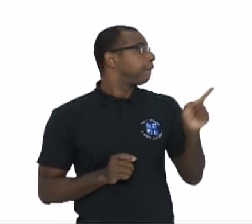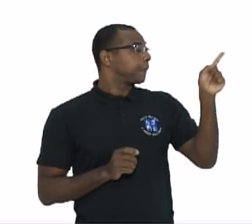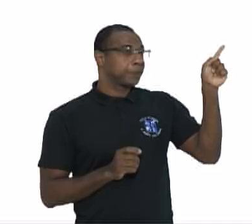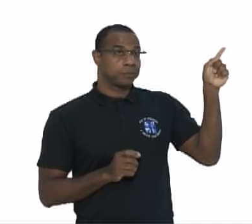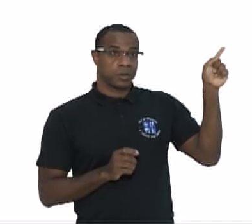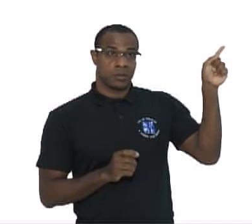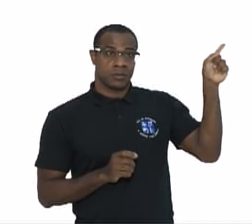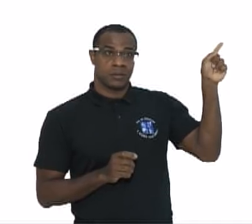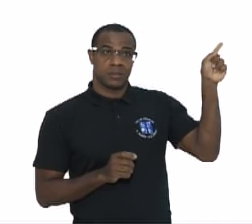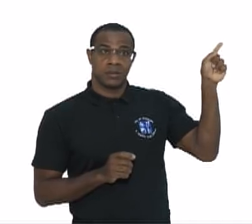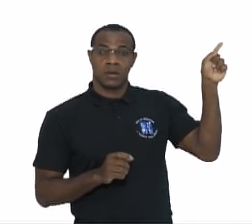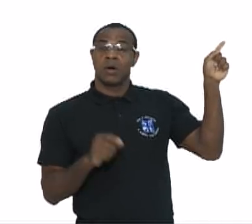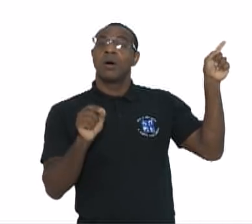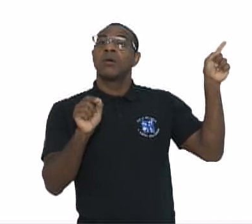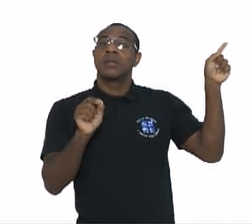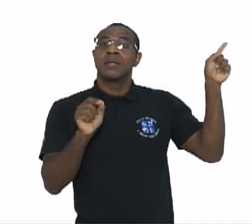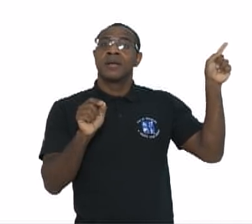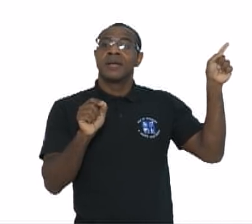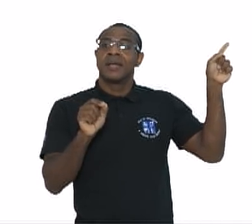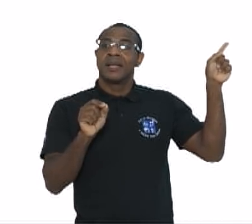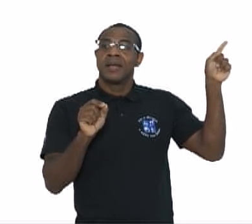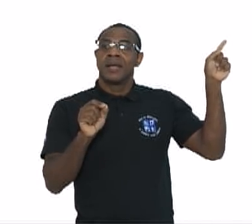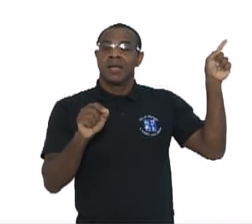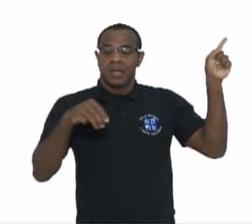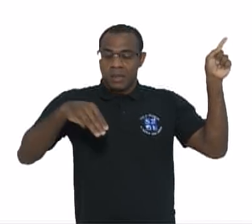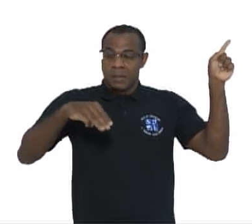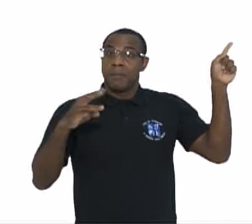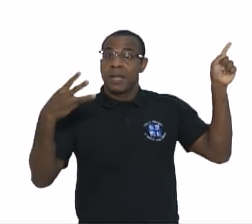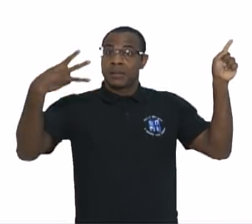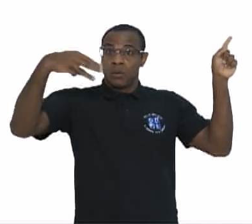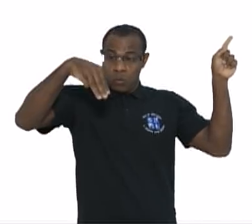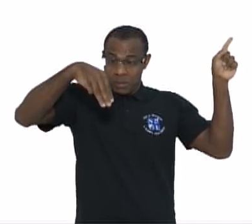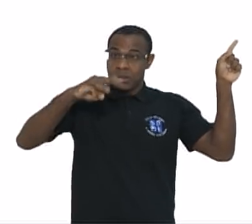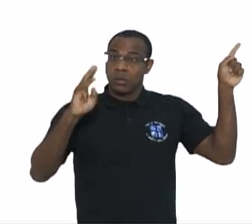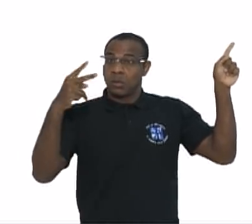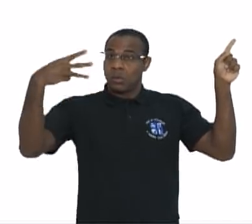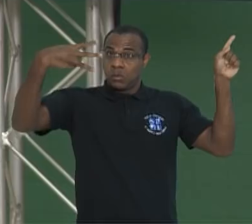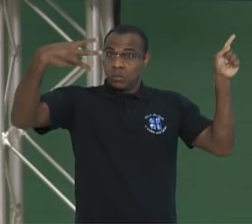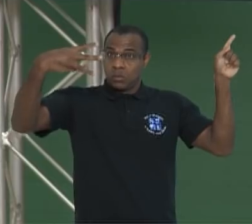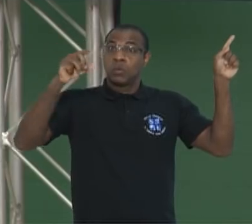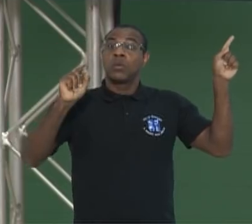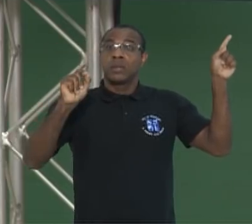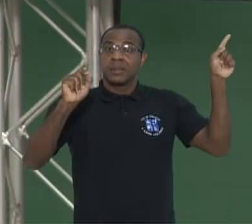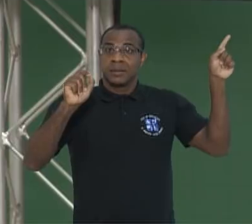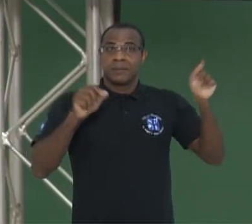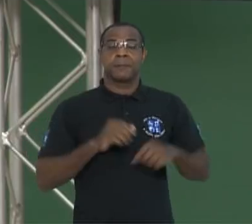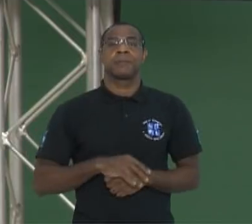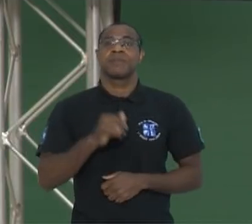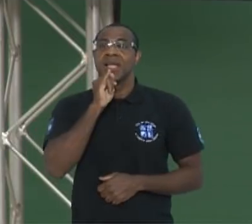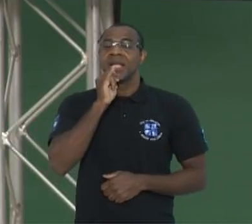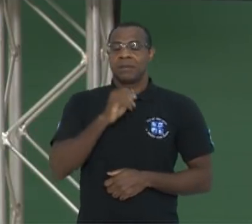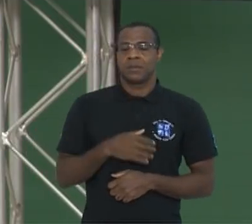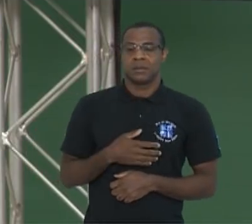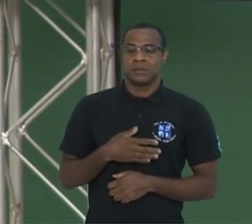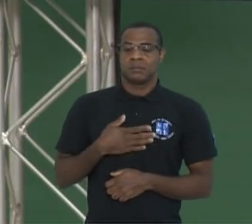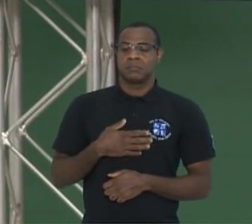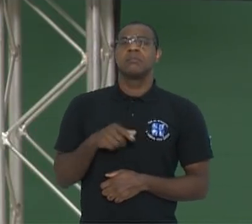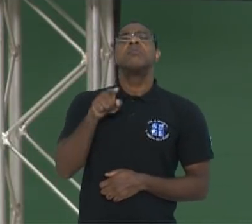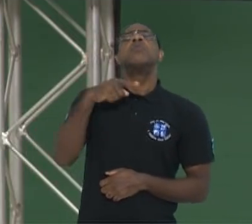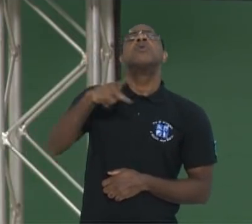ela é definida, vocês imaginarem. Por exemplo, qual que é a altura de vocês? Por exemplo, a minha altura